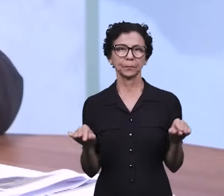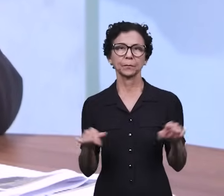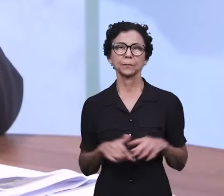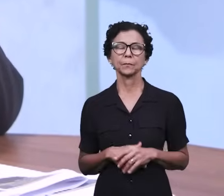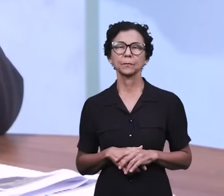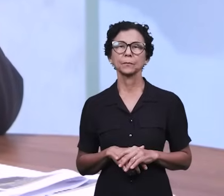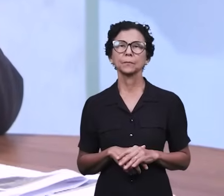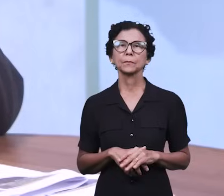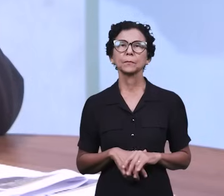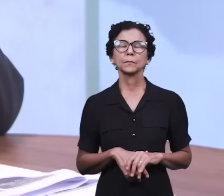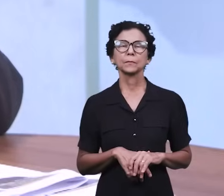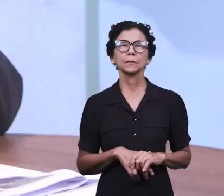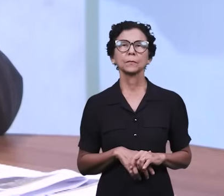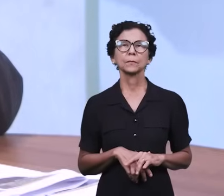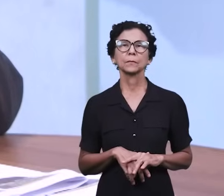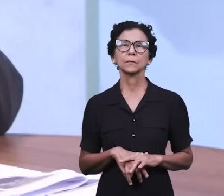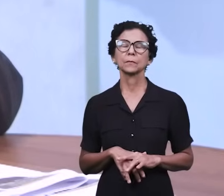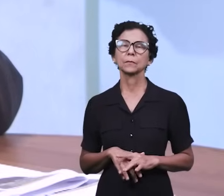uma observação.